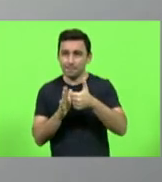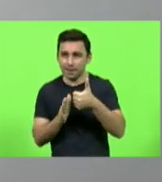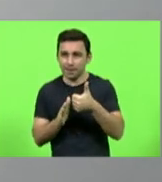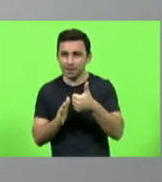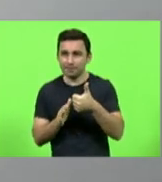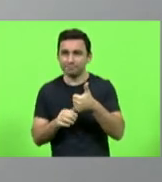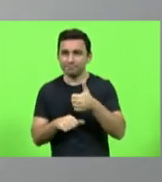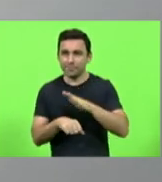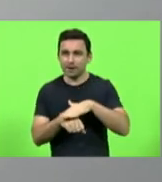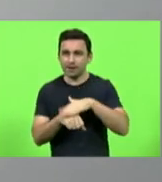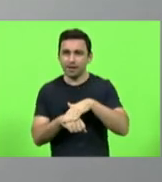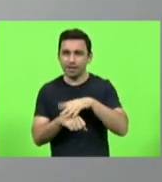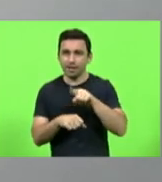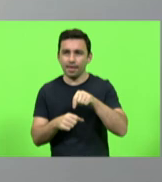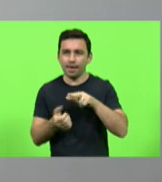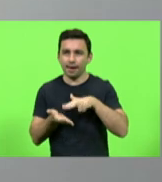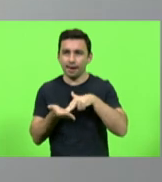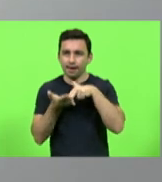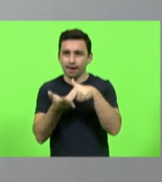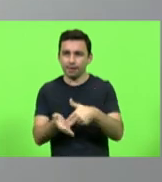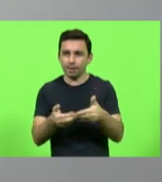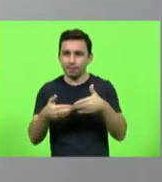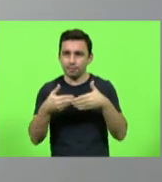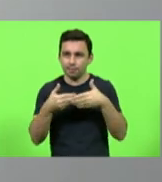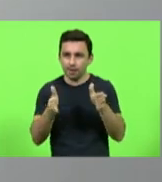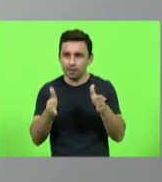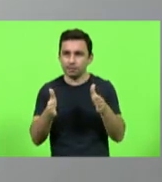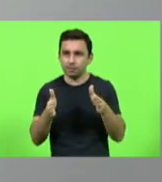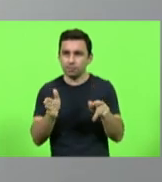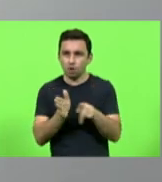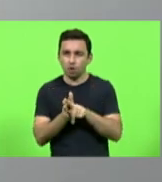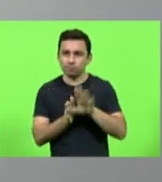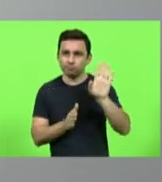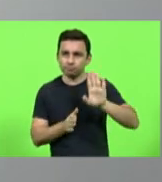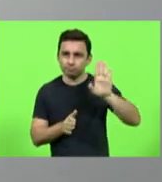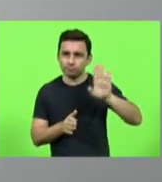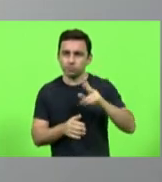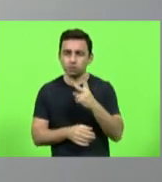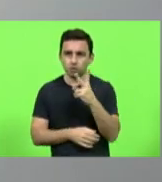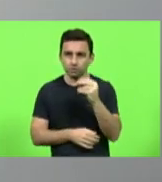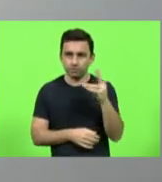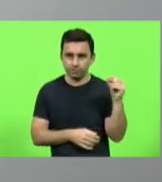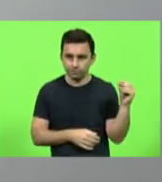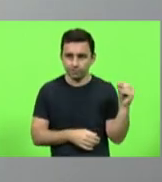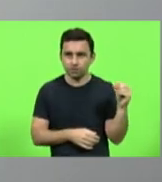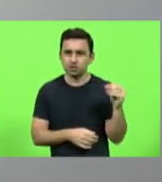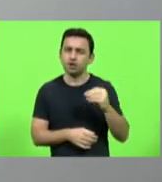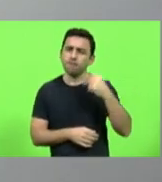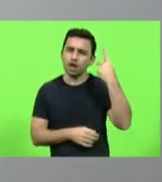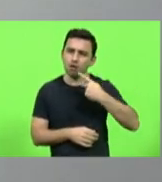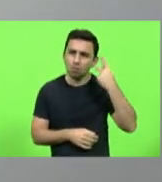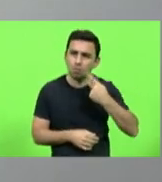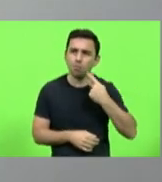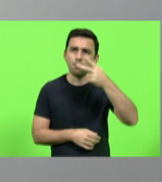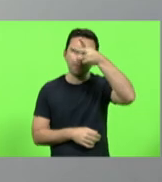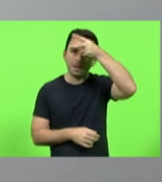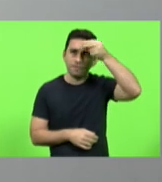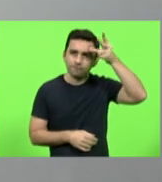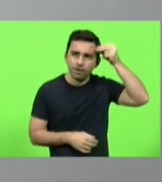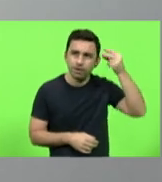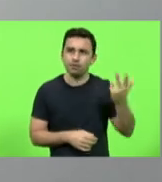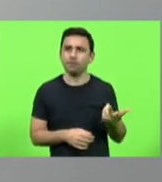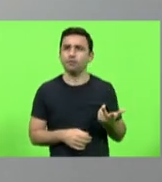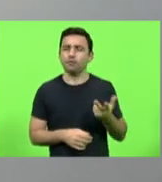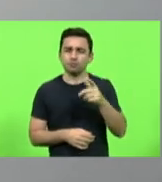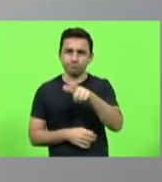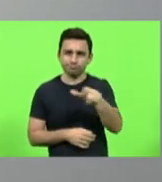a carta aberta aos candidatos das eleições municipais de 2020, tanto vereadores quanto prefeitos, e o